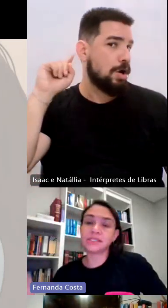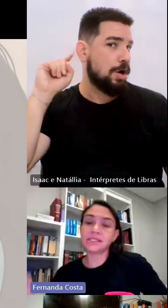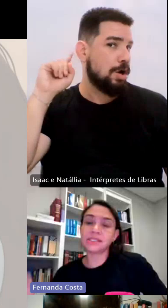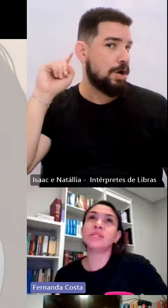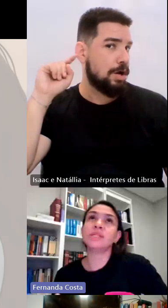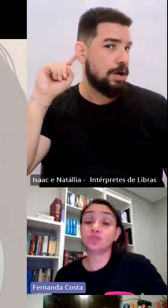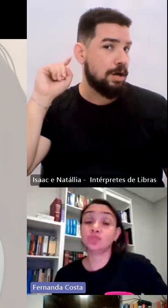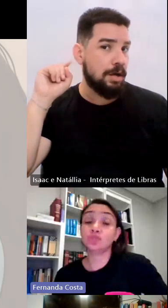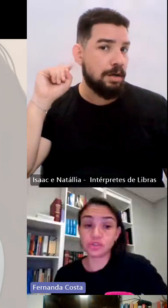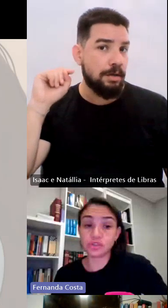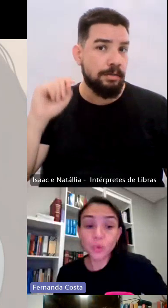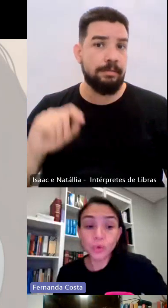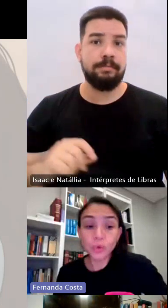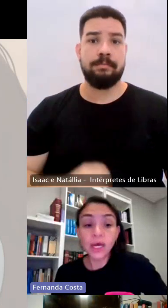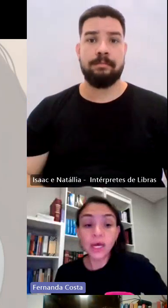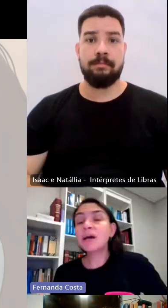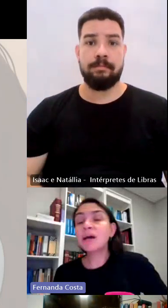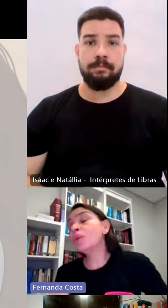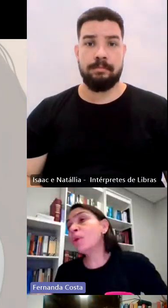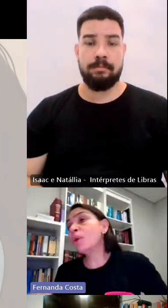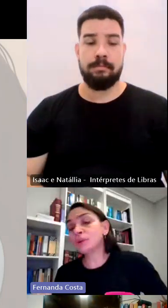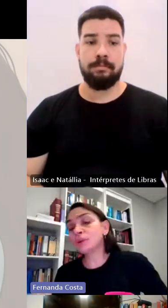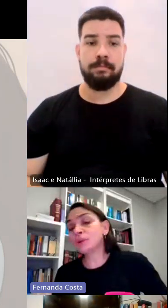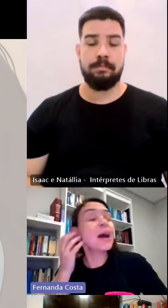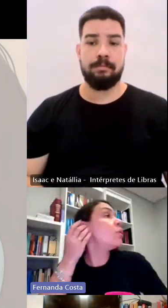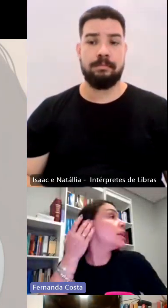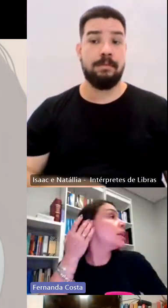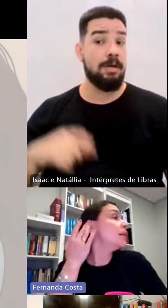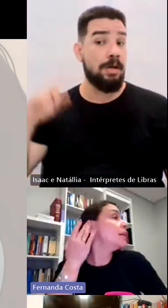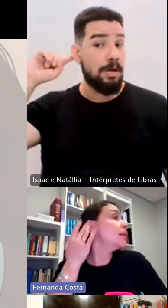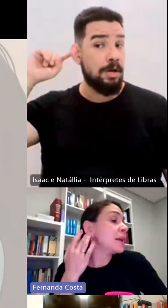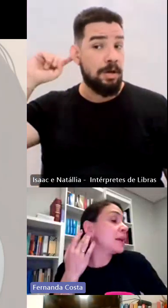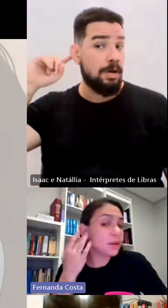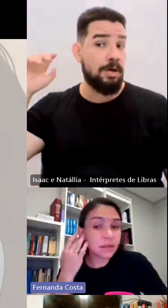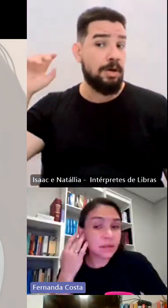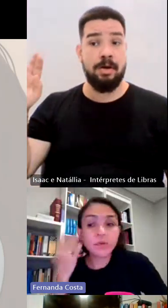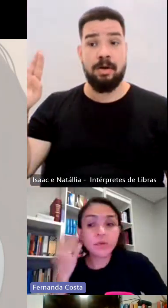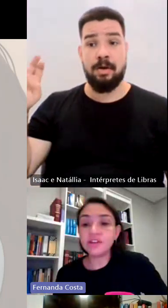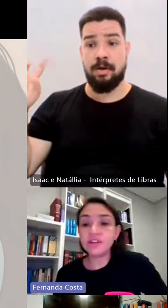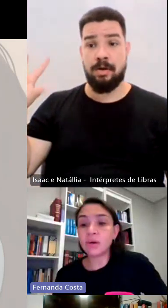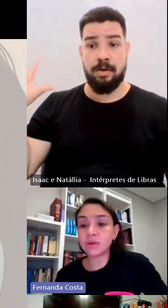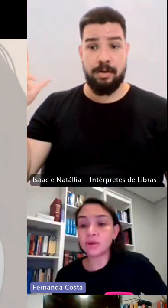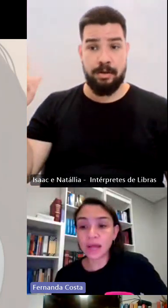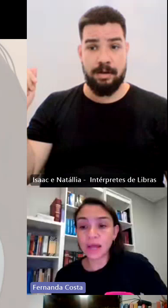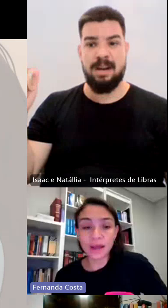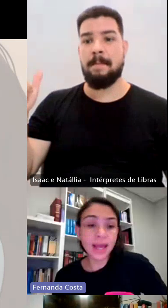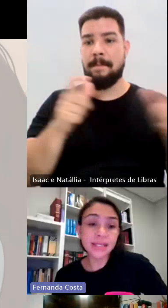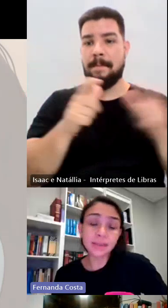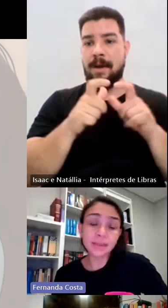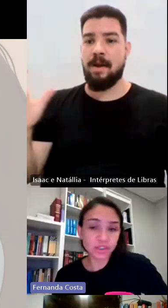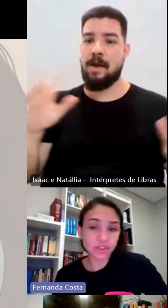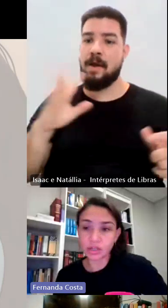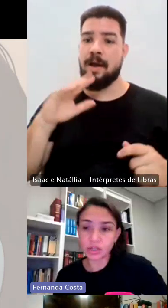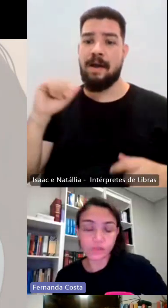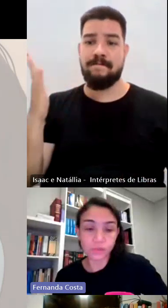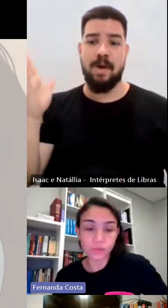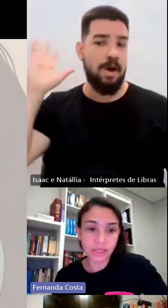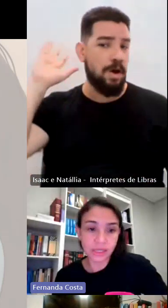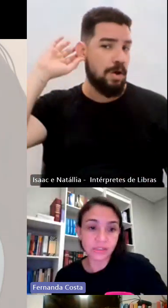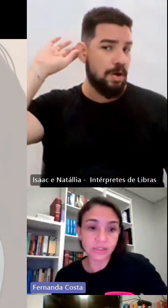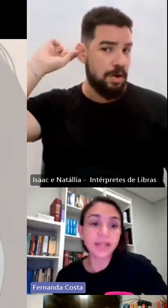toda essa estrutura, mas no popular, a orelha é o pavilhão auricular. Essa parte que